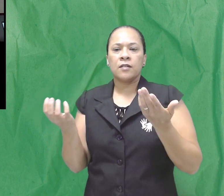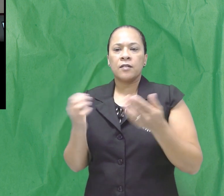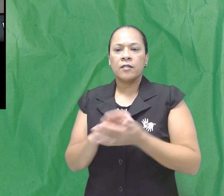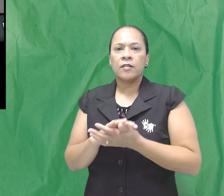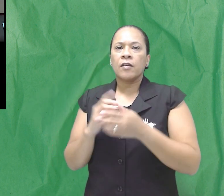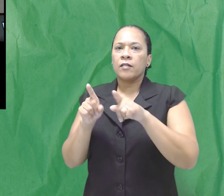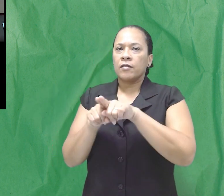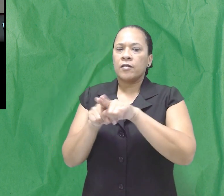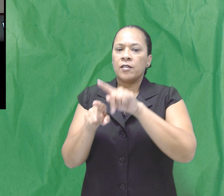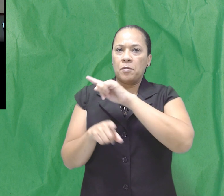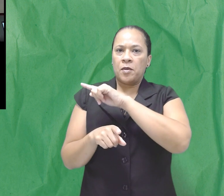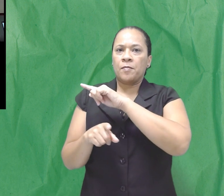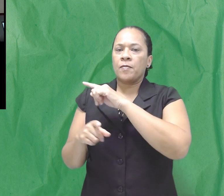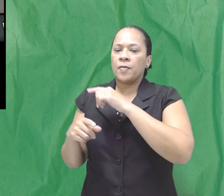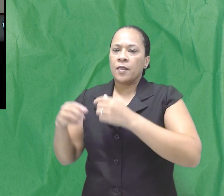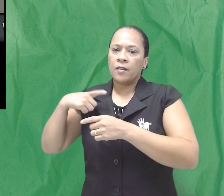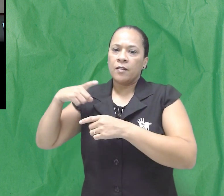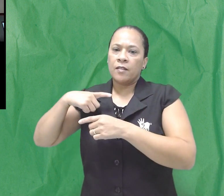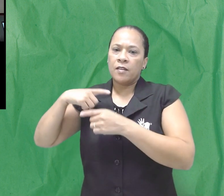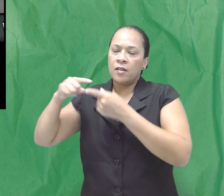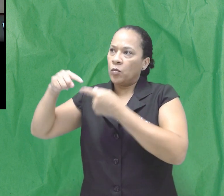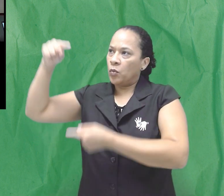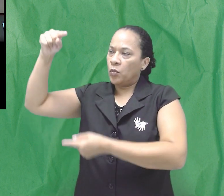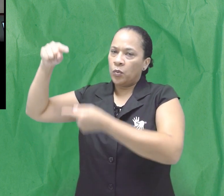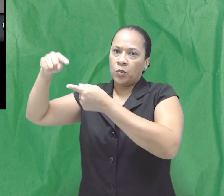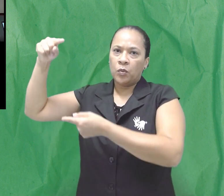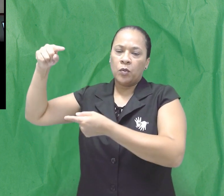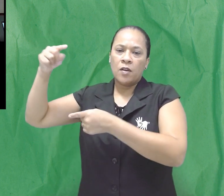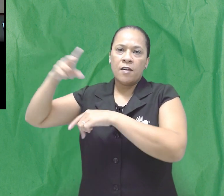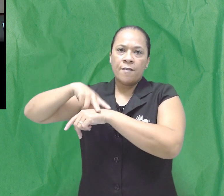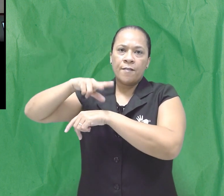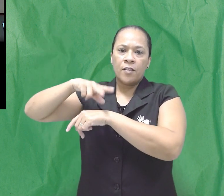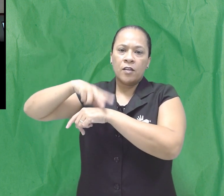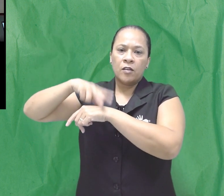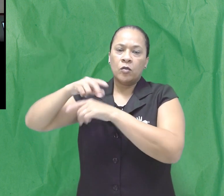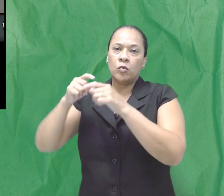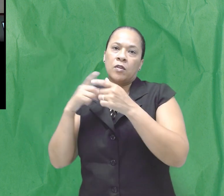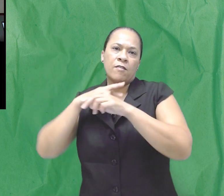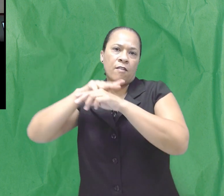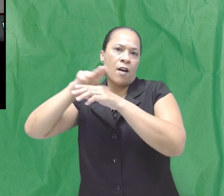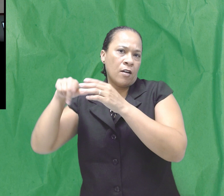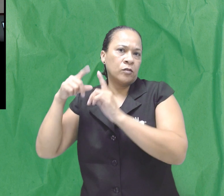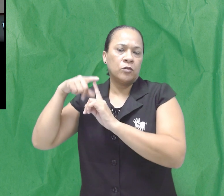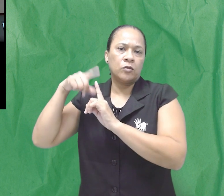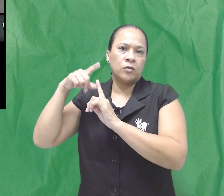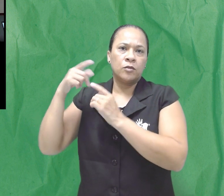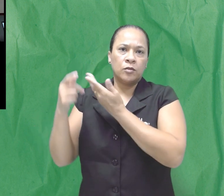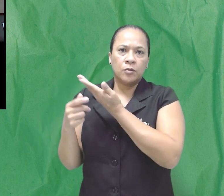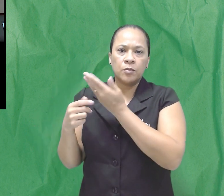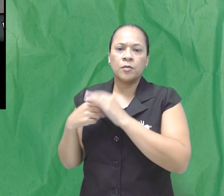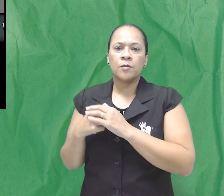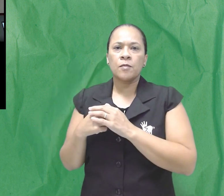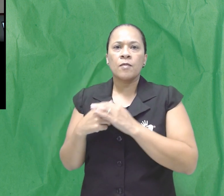né, bastões de vidro, que possuem tamanhos diferentes e sua funcionalidade está relacionada principalmente